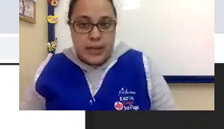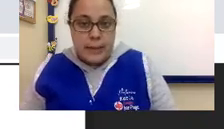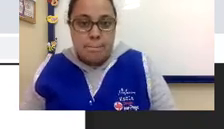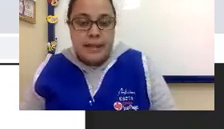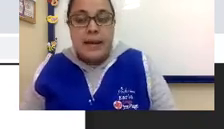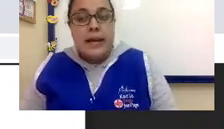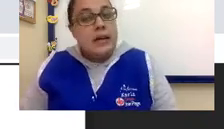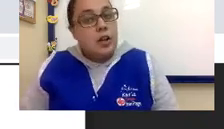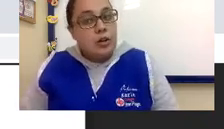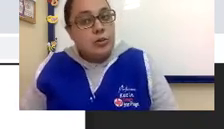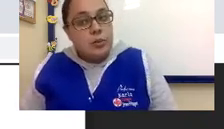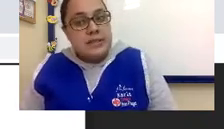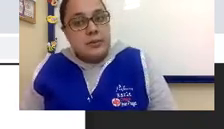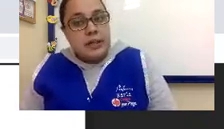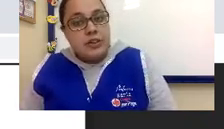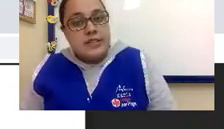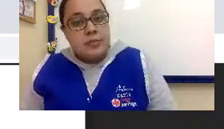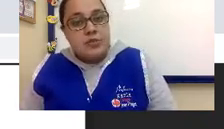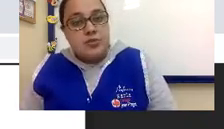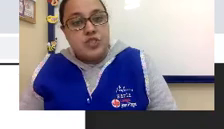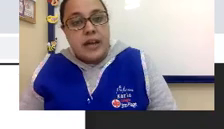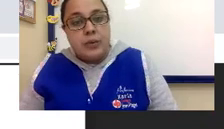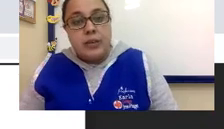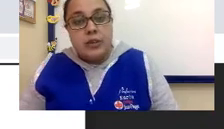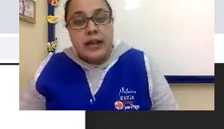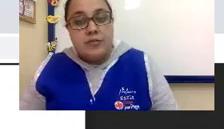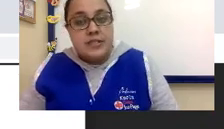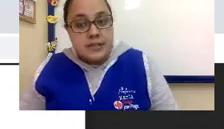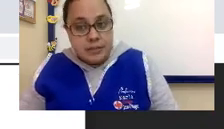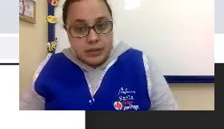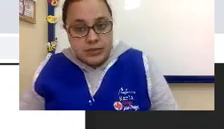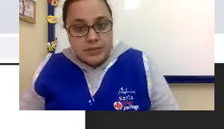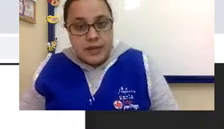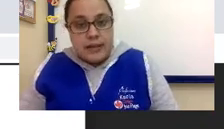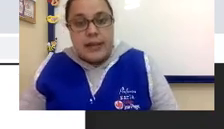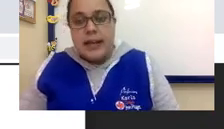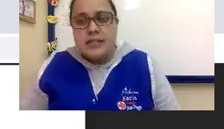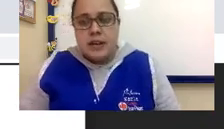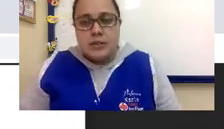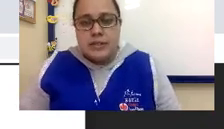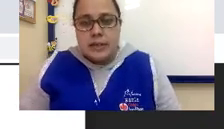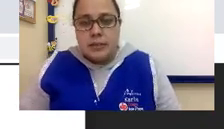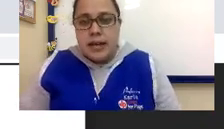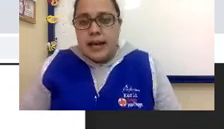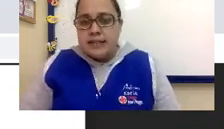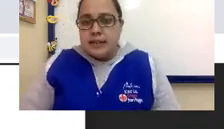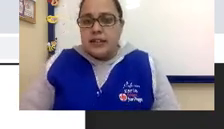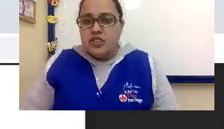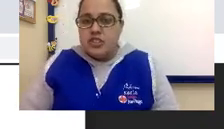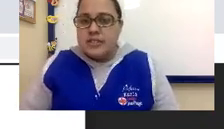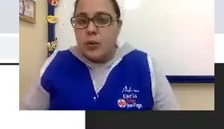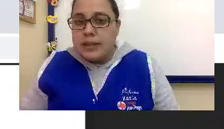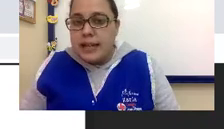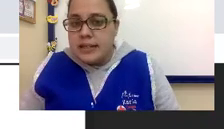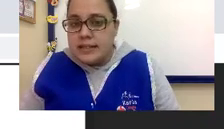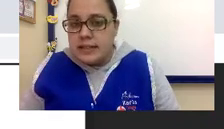sobre ele? Logo no comecinho aí, nós temos um diálogo entre Otávio e seus amigos, né? Eles falam assim: esse lanche